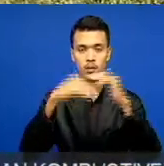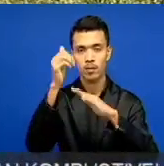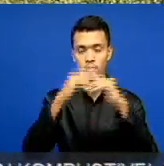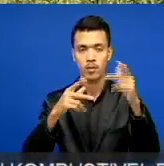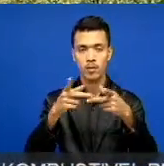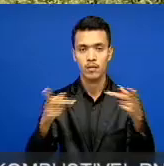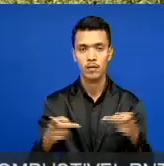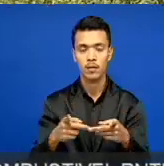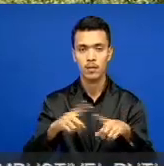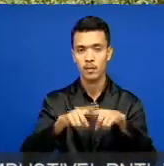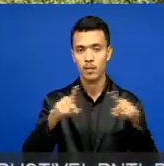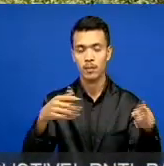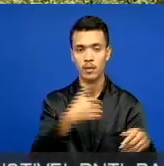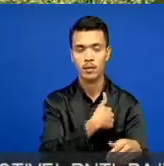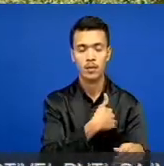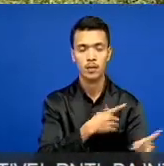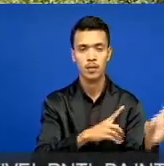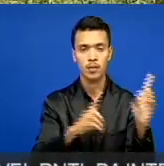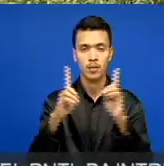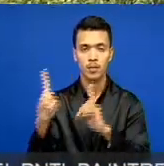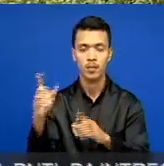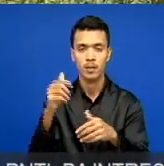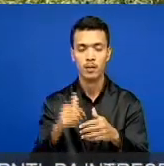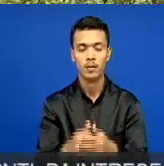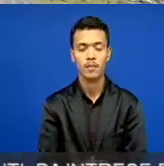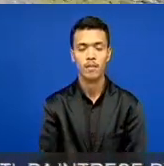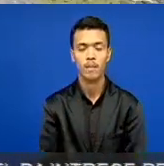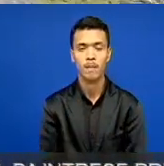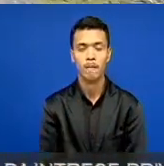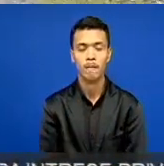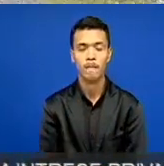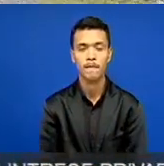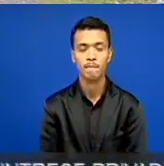terminal mais besida o que realiza Basílio de Carvalho, RTTL.